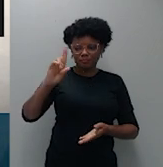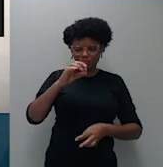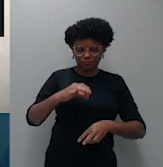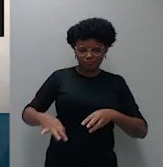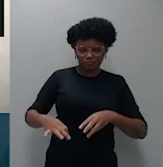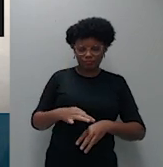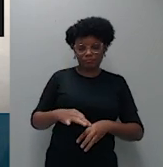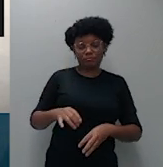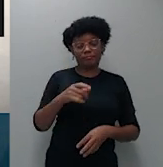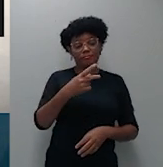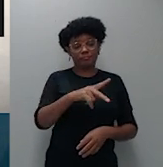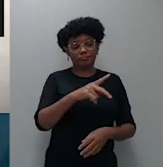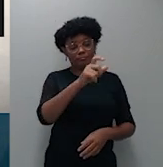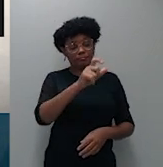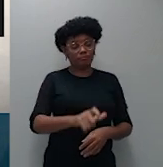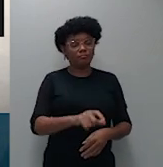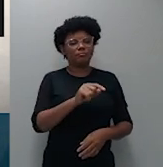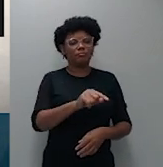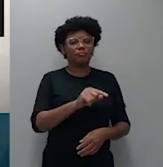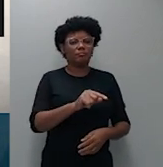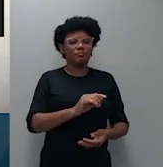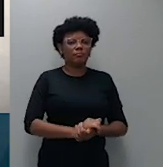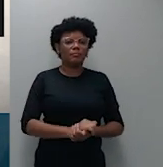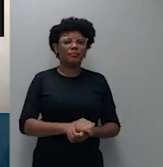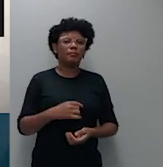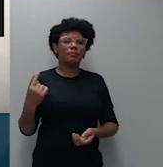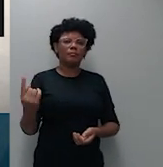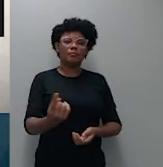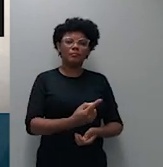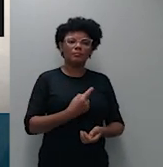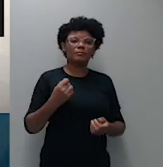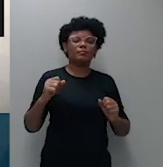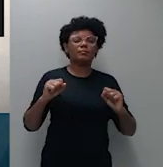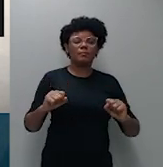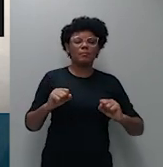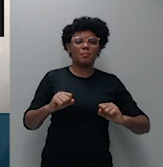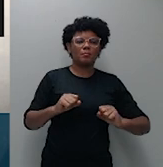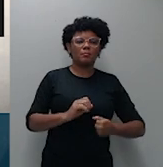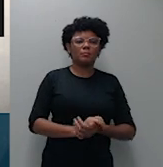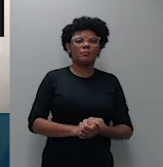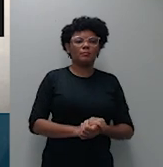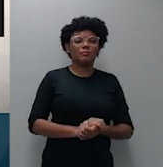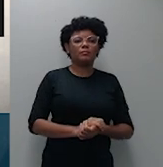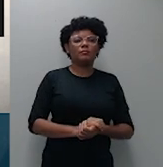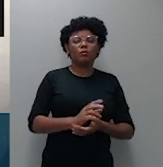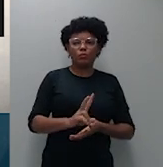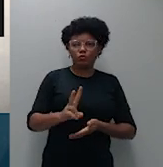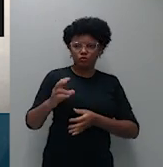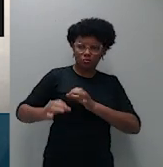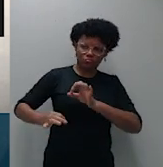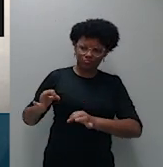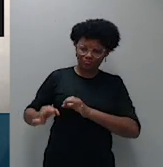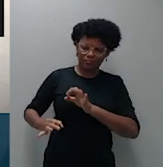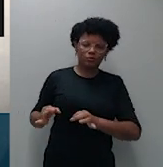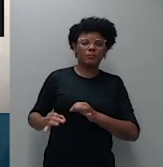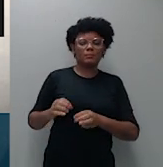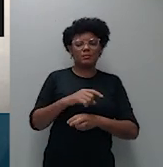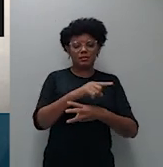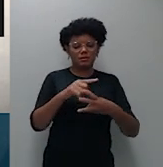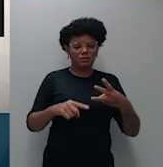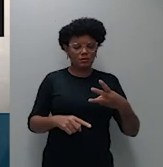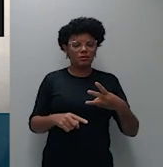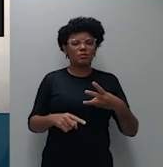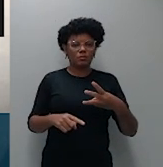para que nós possamos caminhão julgamento desses três processos de licenciamento é de